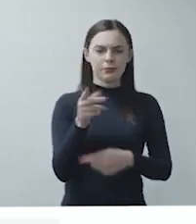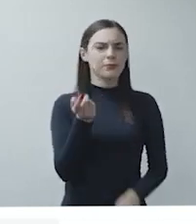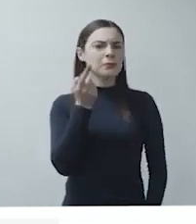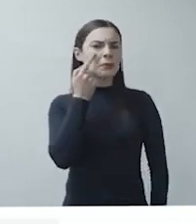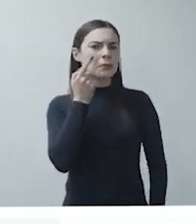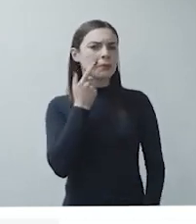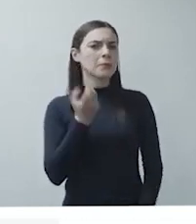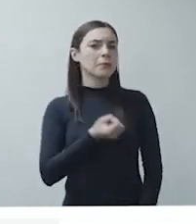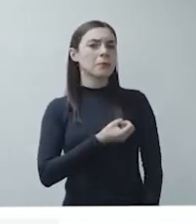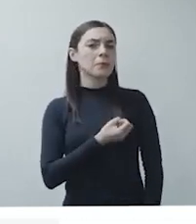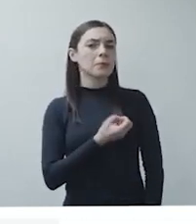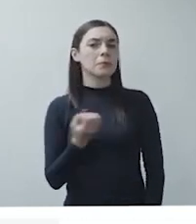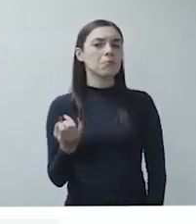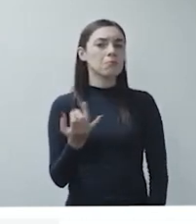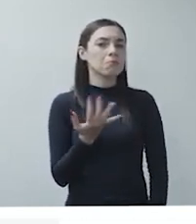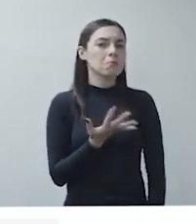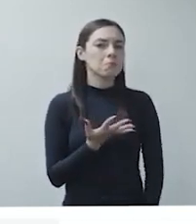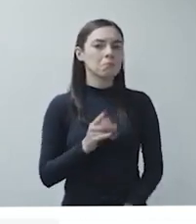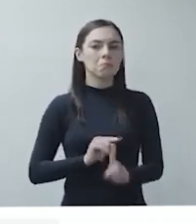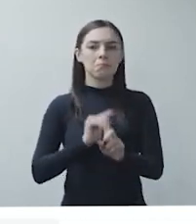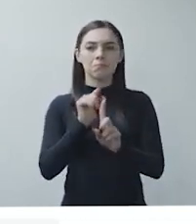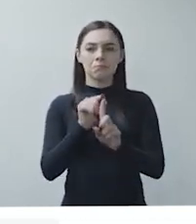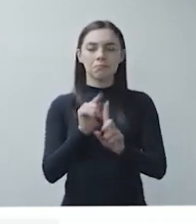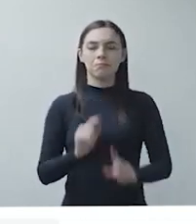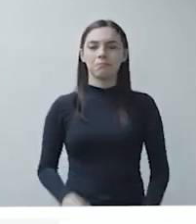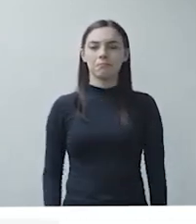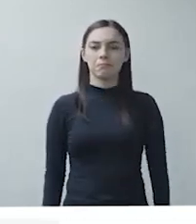ver em qual número irá cair?